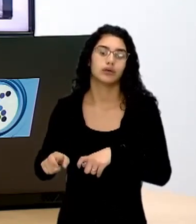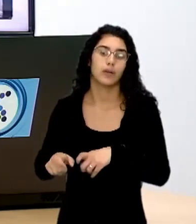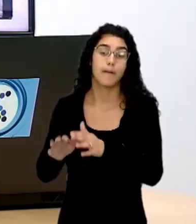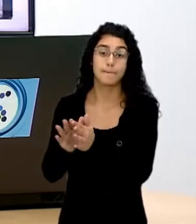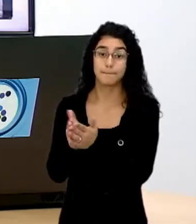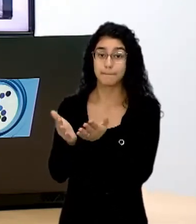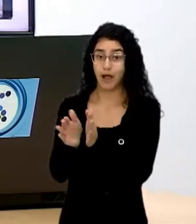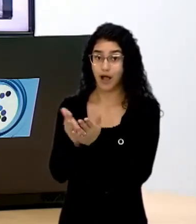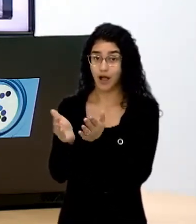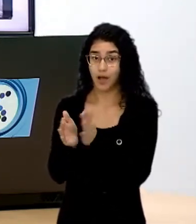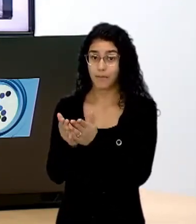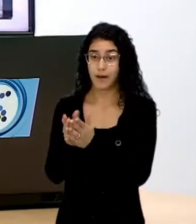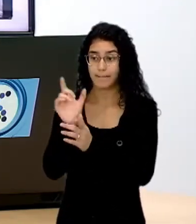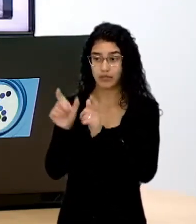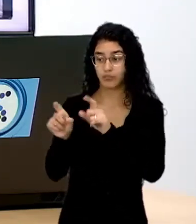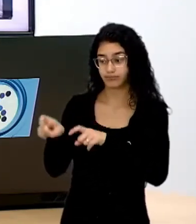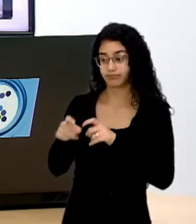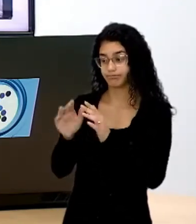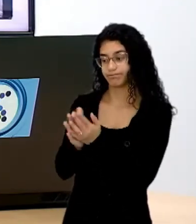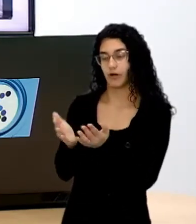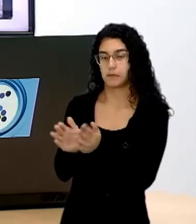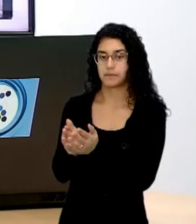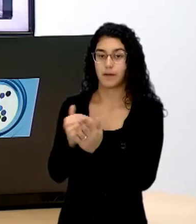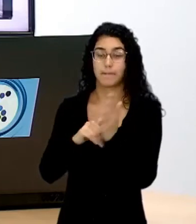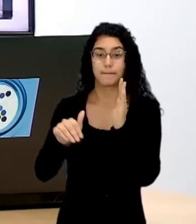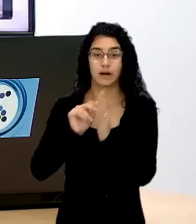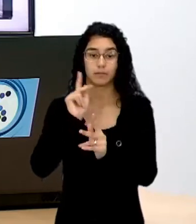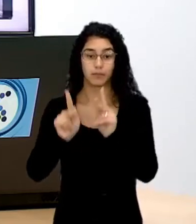pobres principalmente. E uma boa parte da